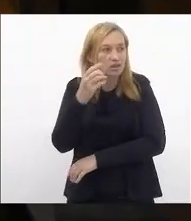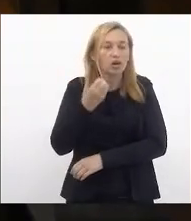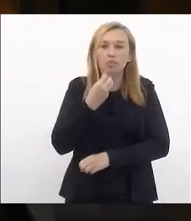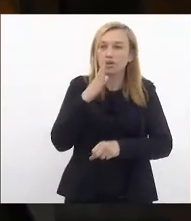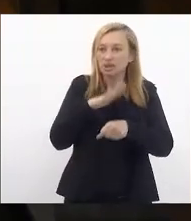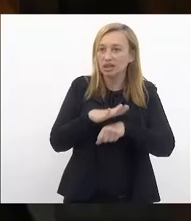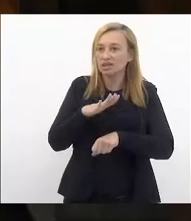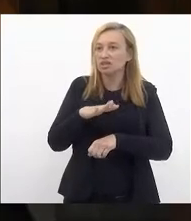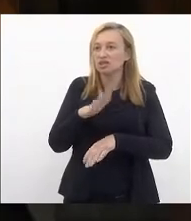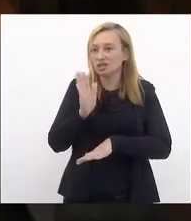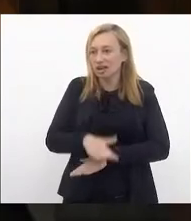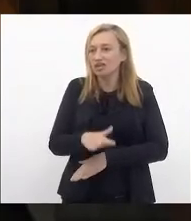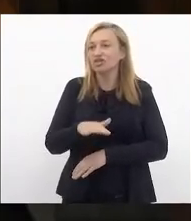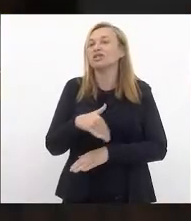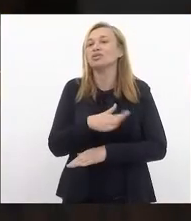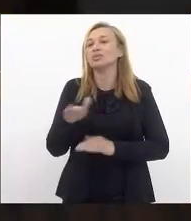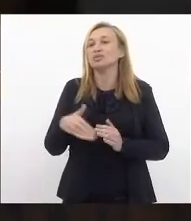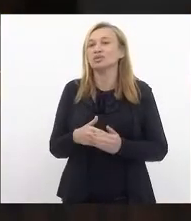boa tarde a todos